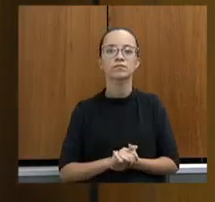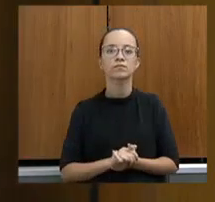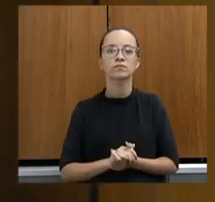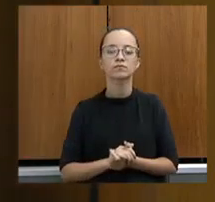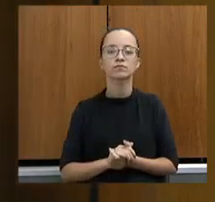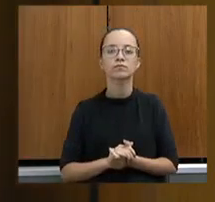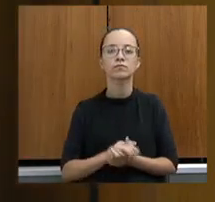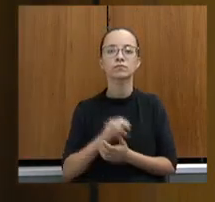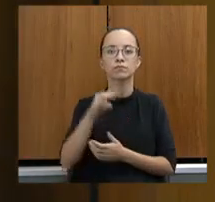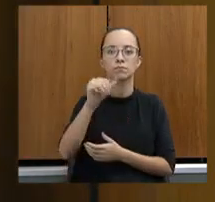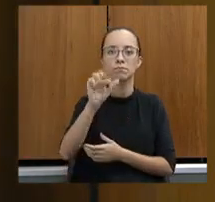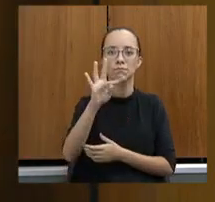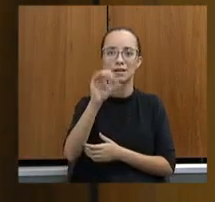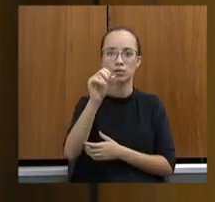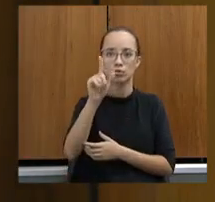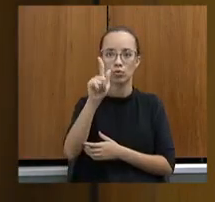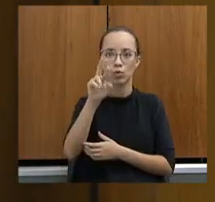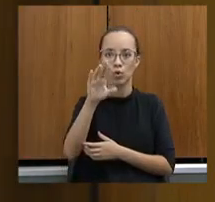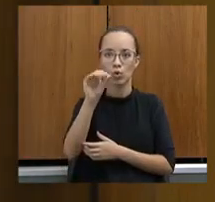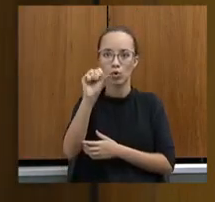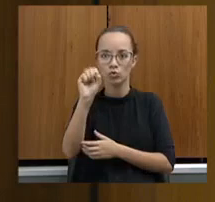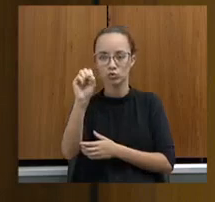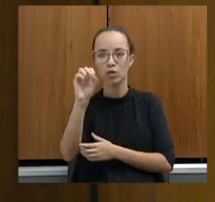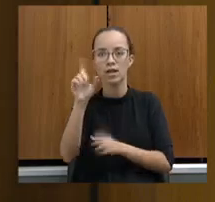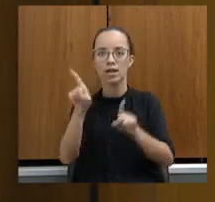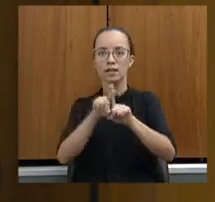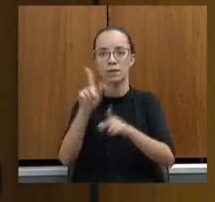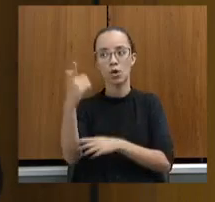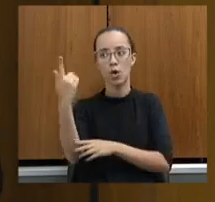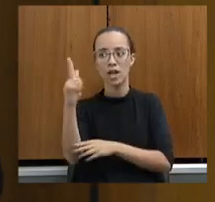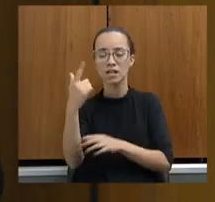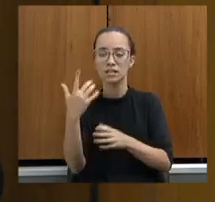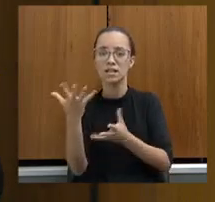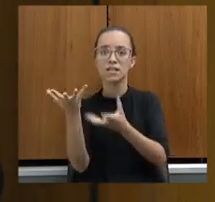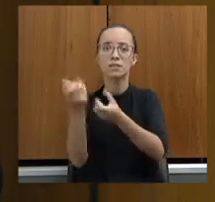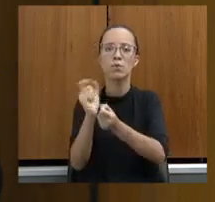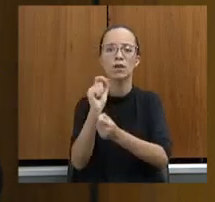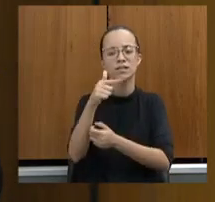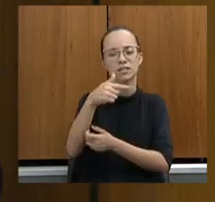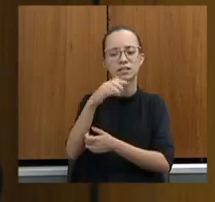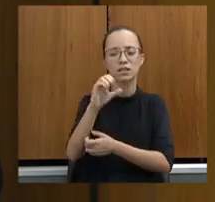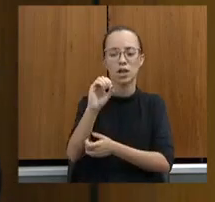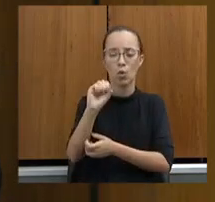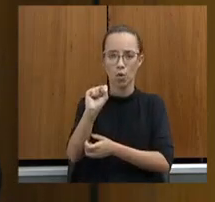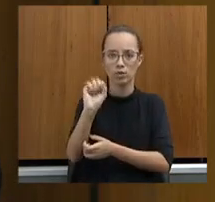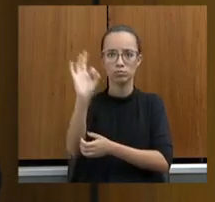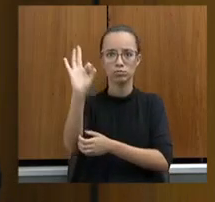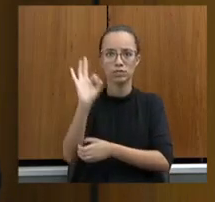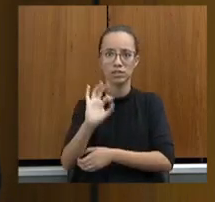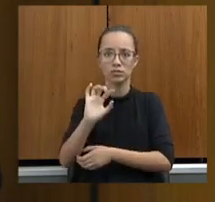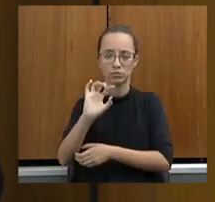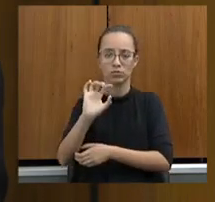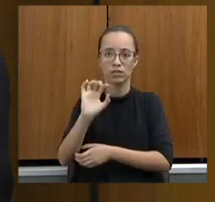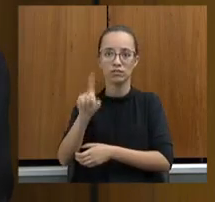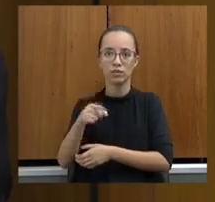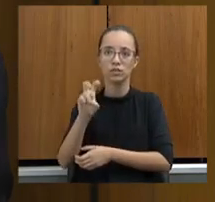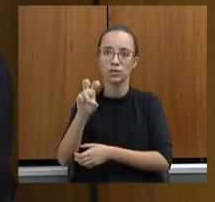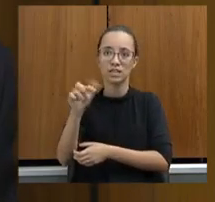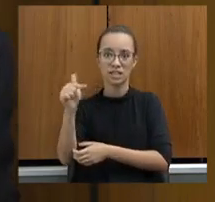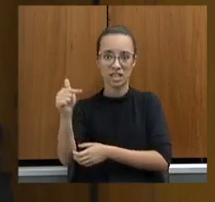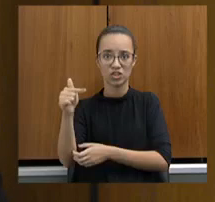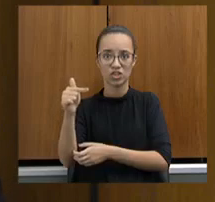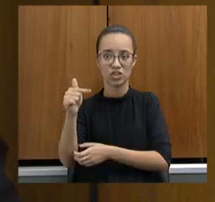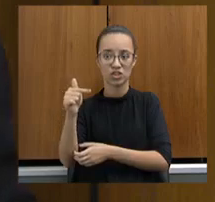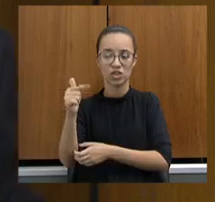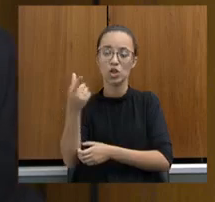Mato Grosso e Goiás recebeu 78% vírgula 57 do dinheiro